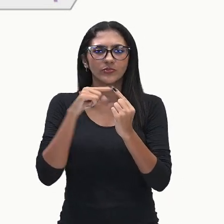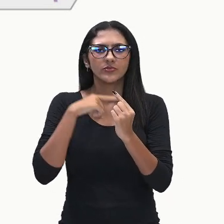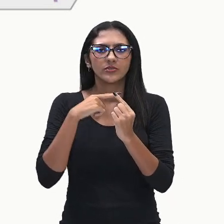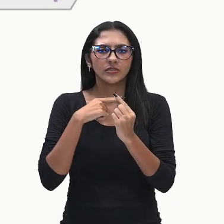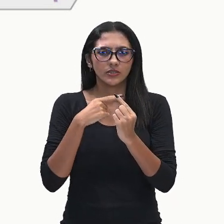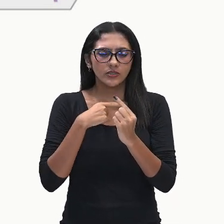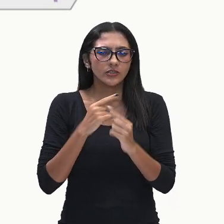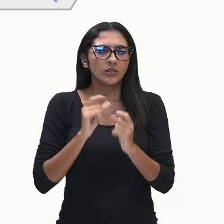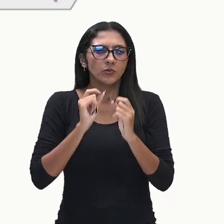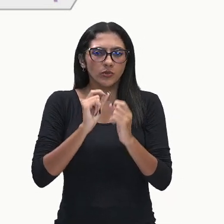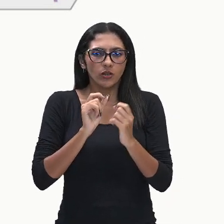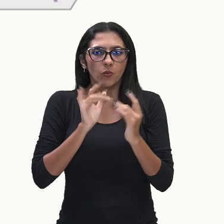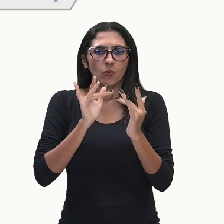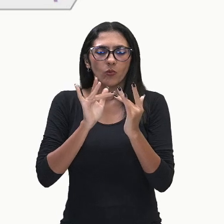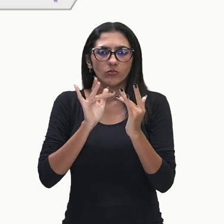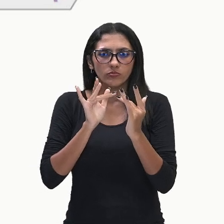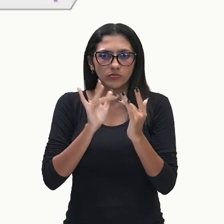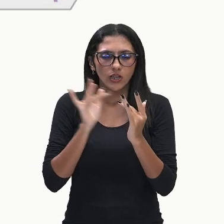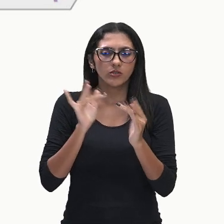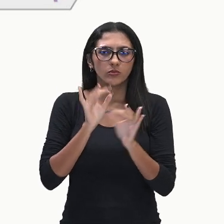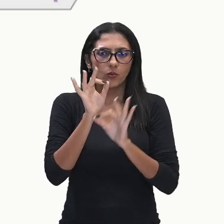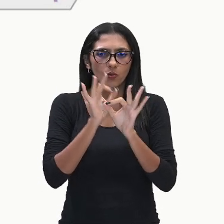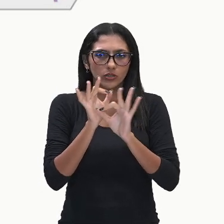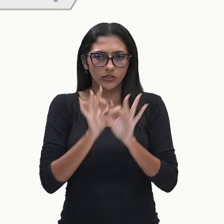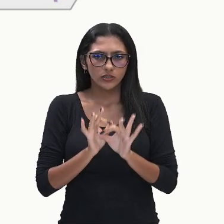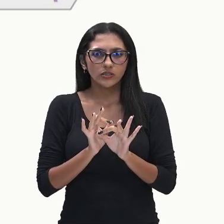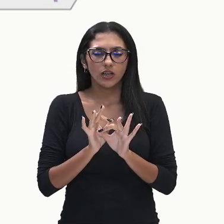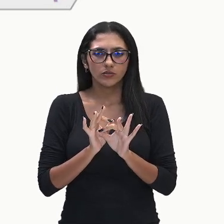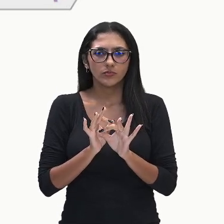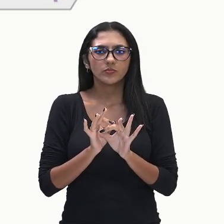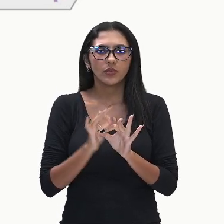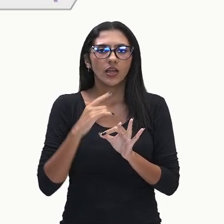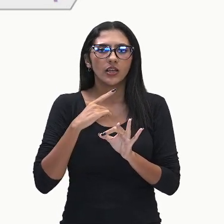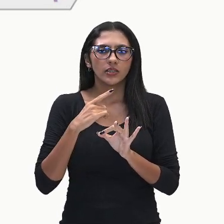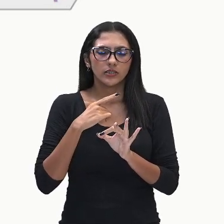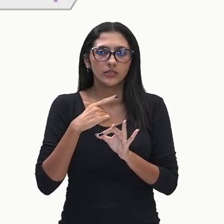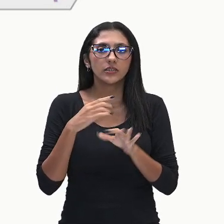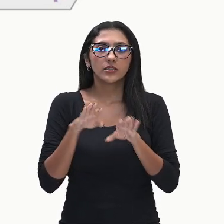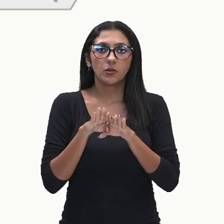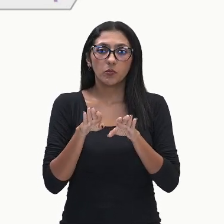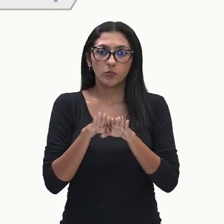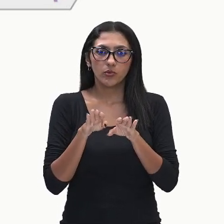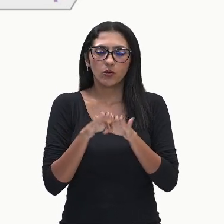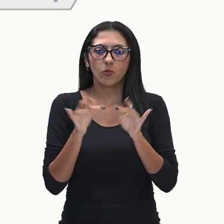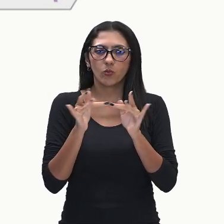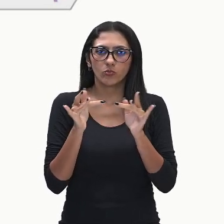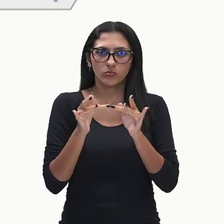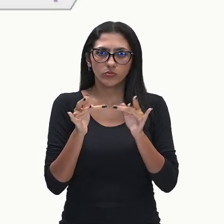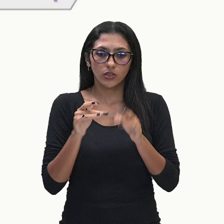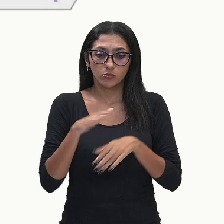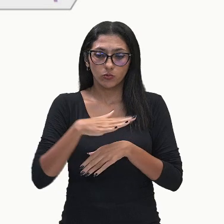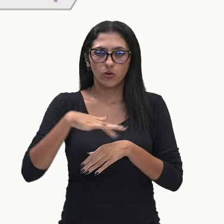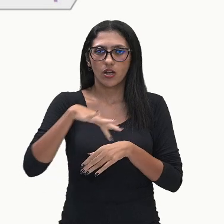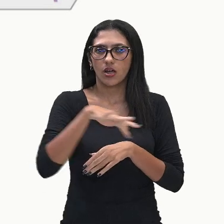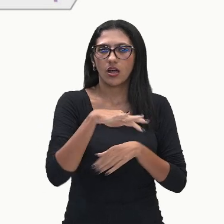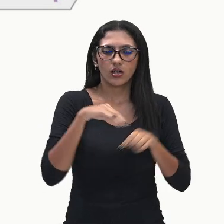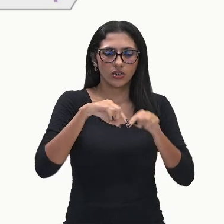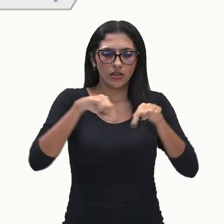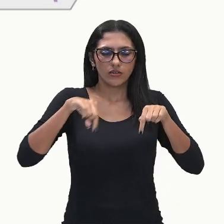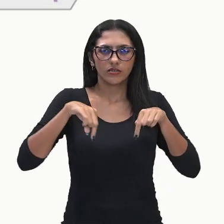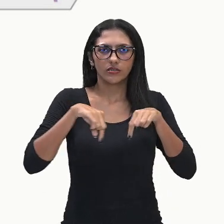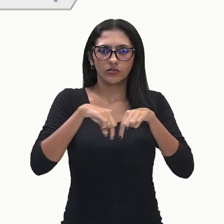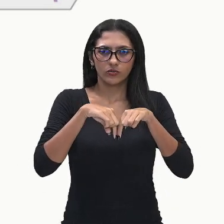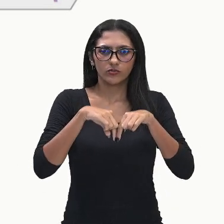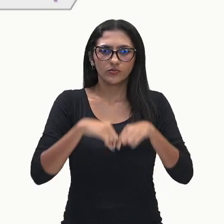colocado ou será posto aqui em pontos que pertencem aqui à nossa circunferência, né? Então,